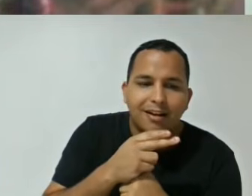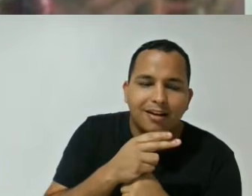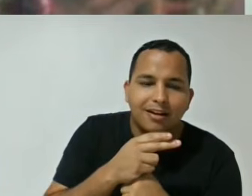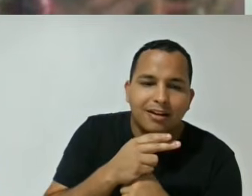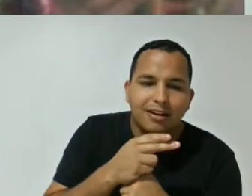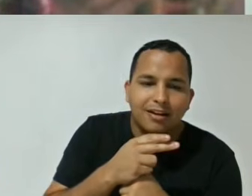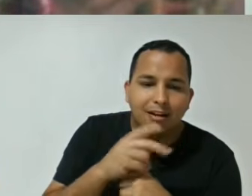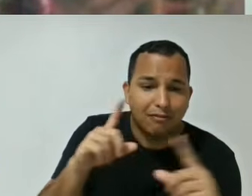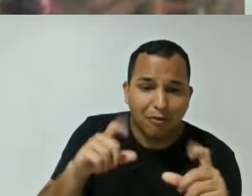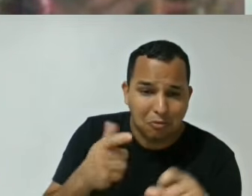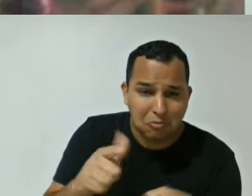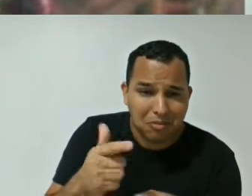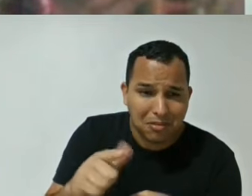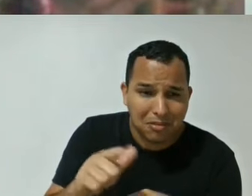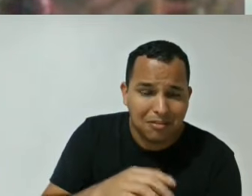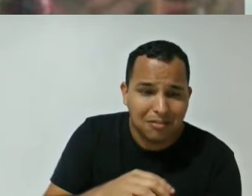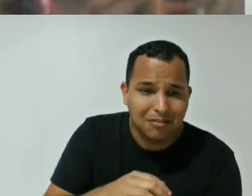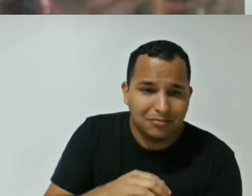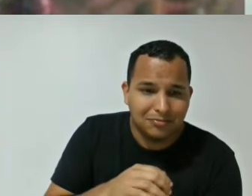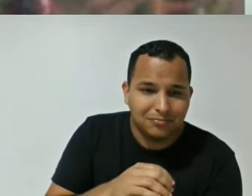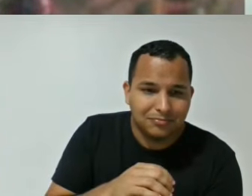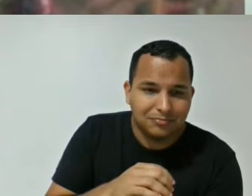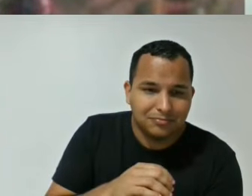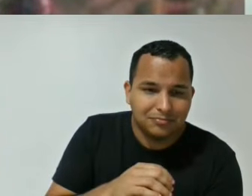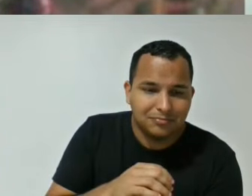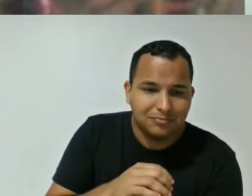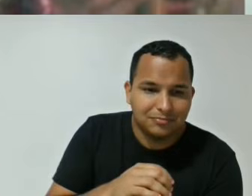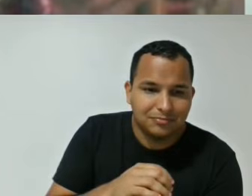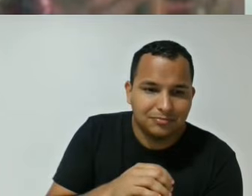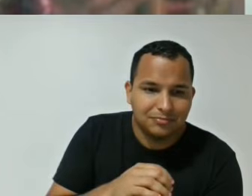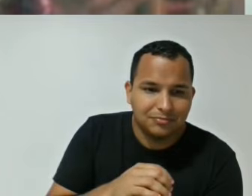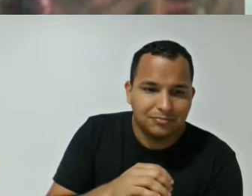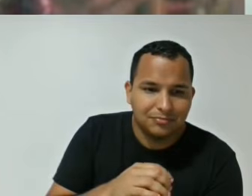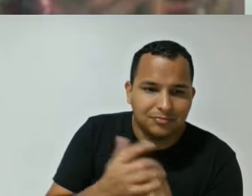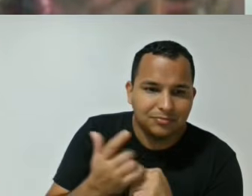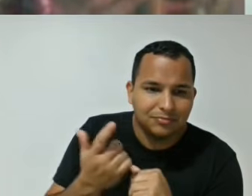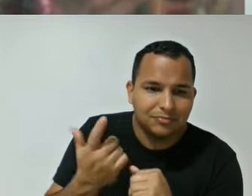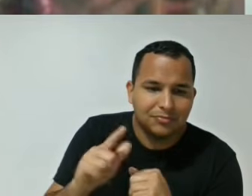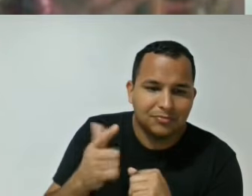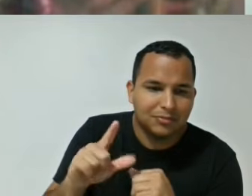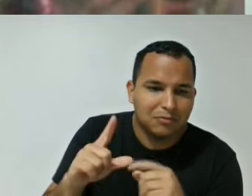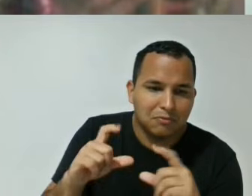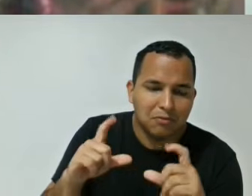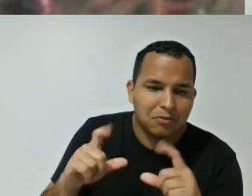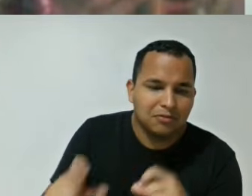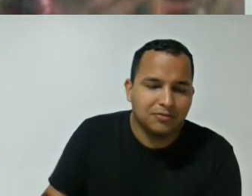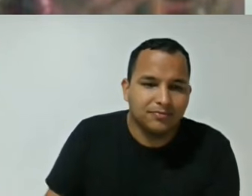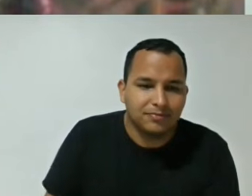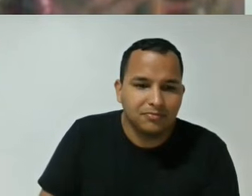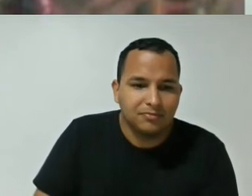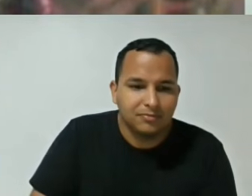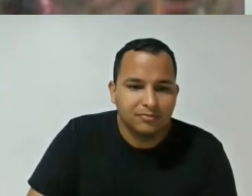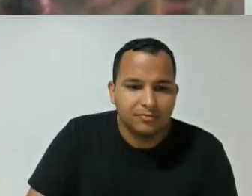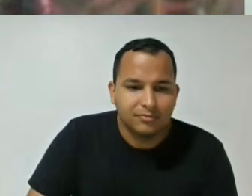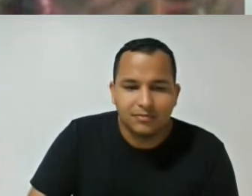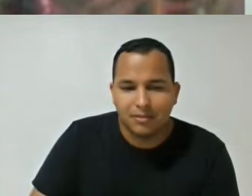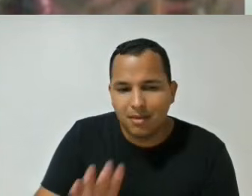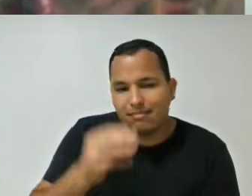dessa época, não, cambada? Vocês não juntaram, registraram, não? Tem foto, não, né? Ele ficou na lembrança,